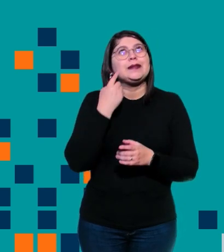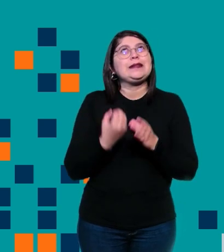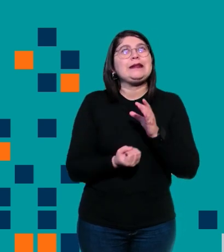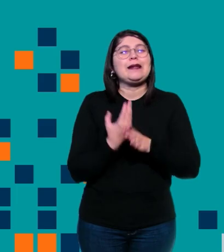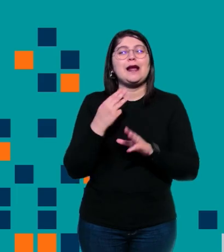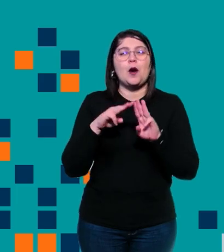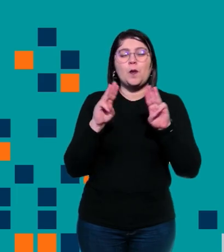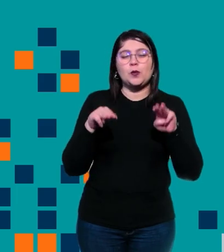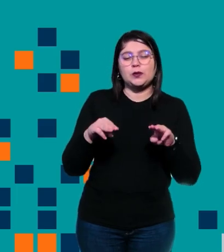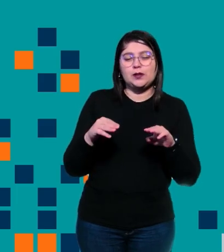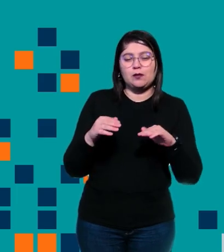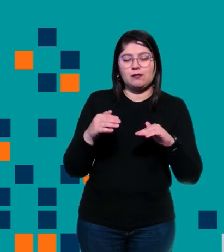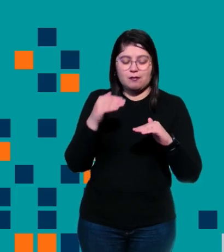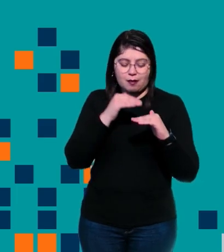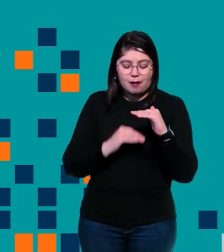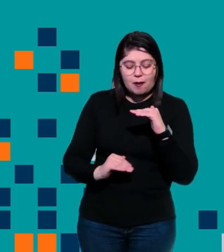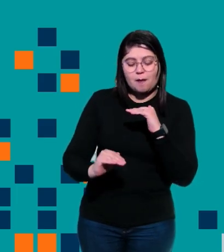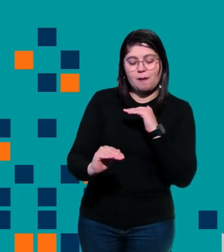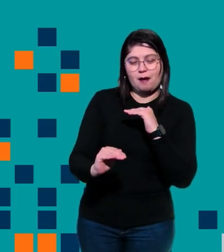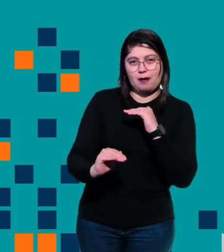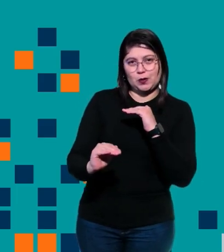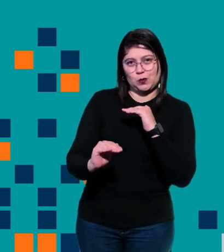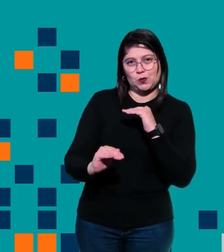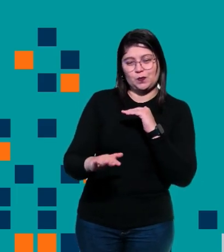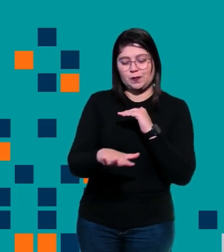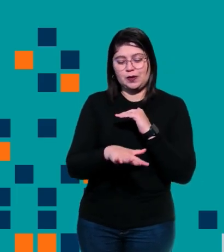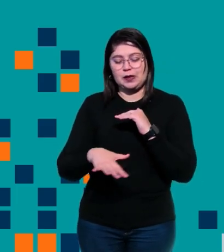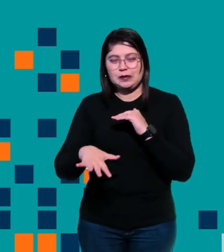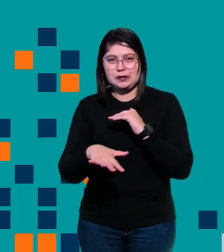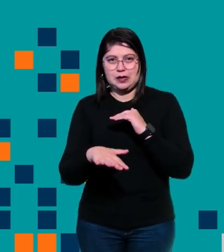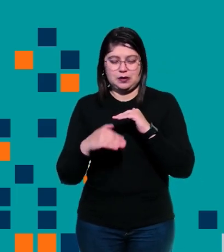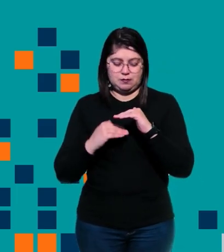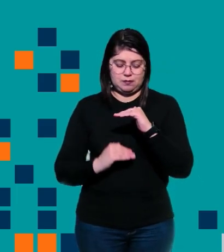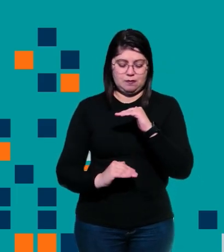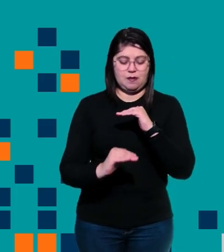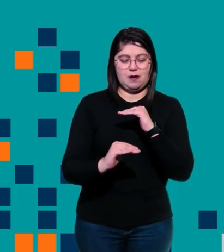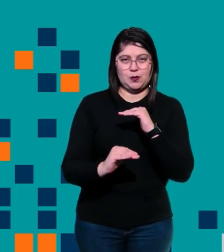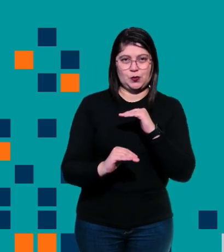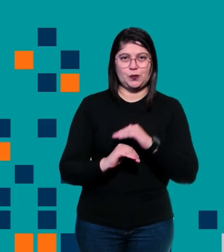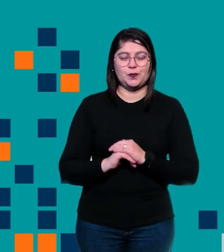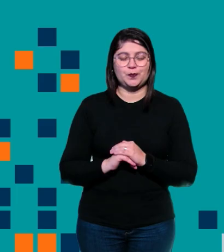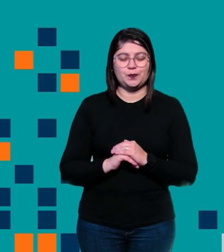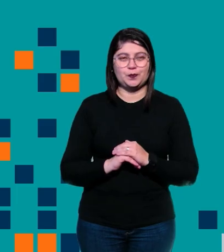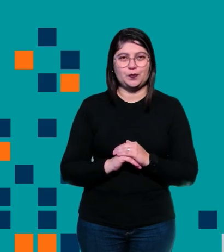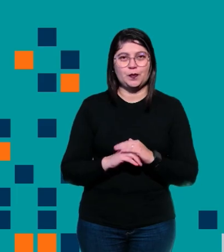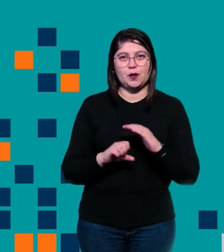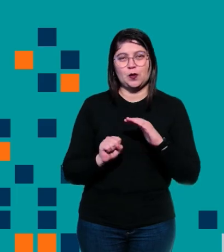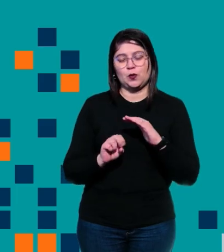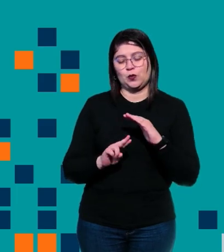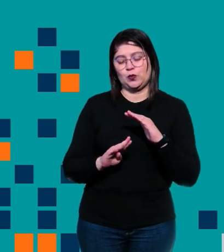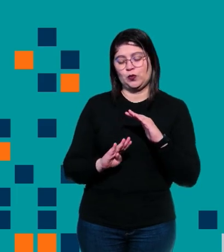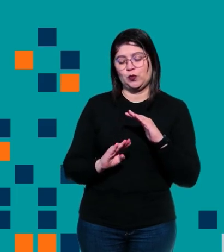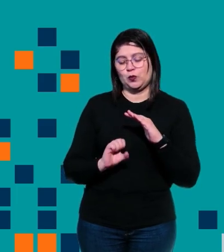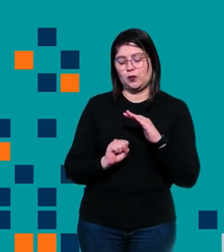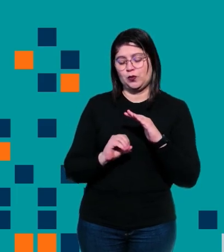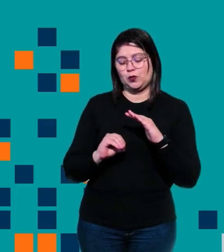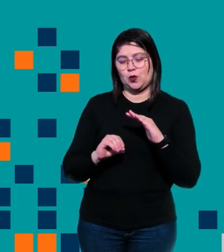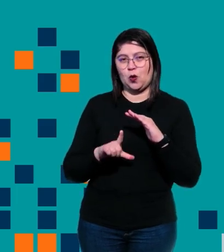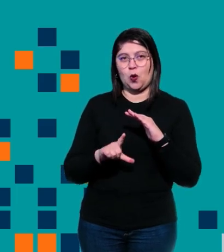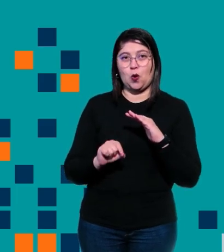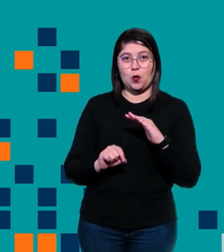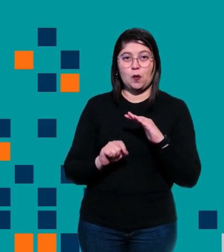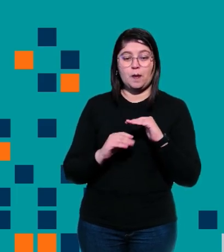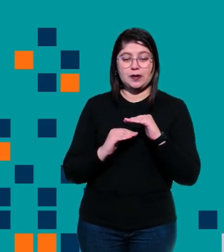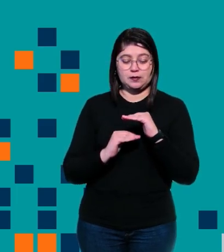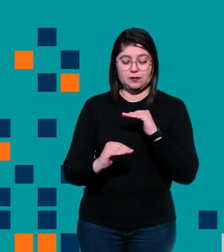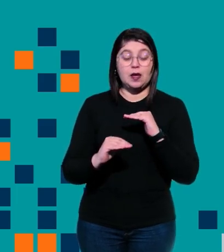todo embaixo, em todas as áreas que a gente podia, meio num subsolo, né? Um subsolo para o nível de cima, mas em nível